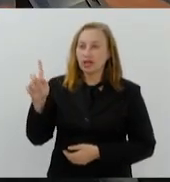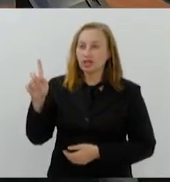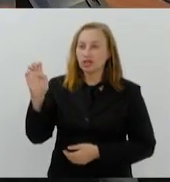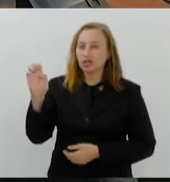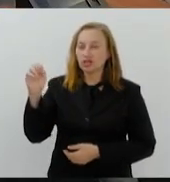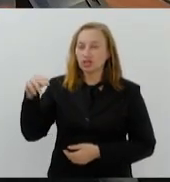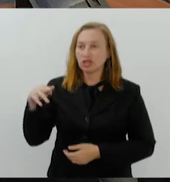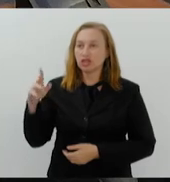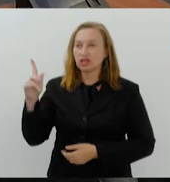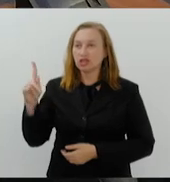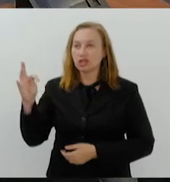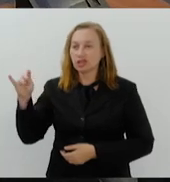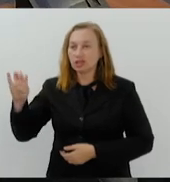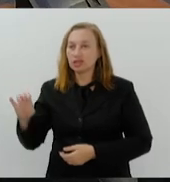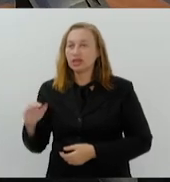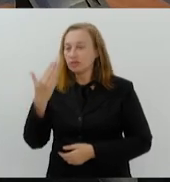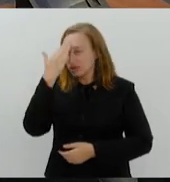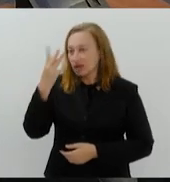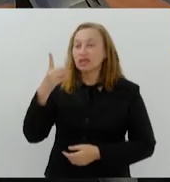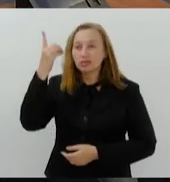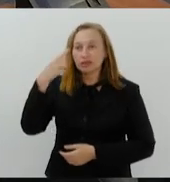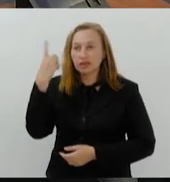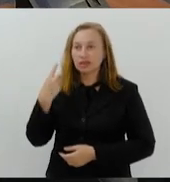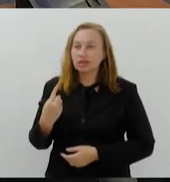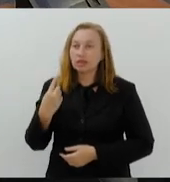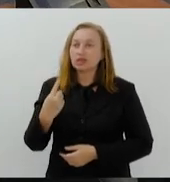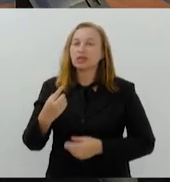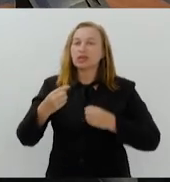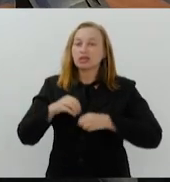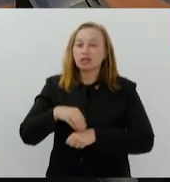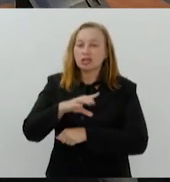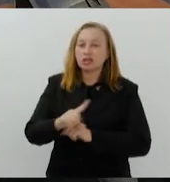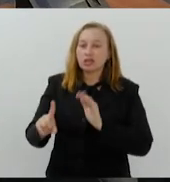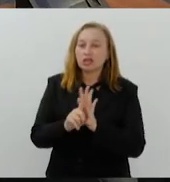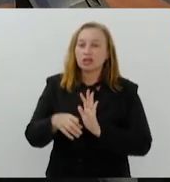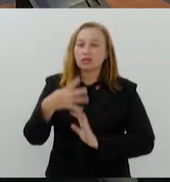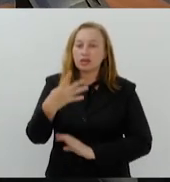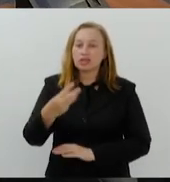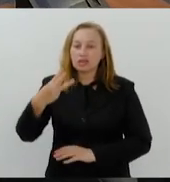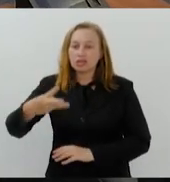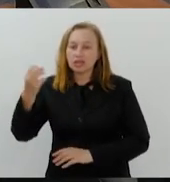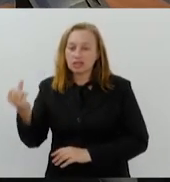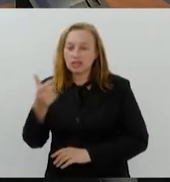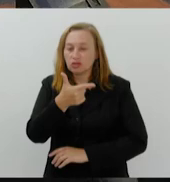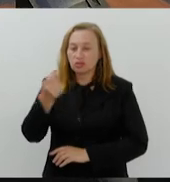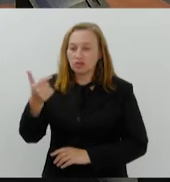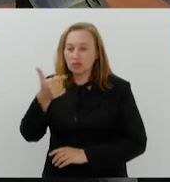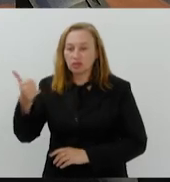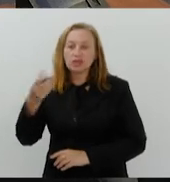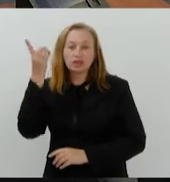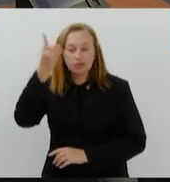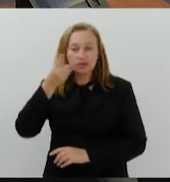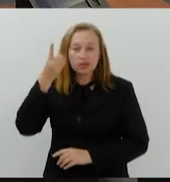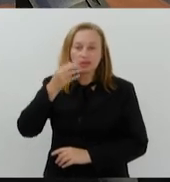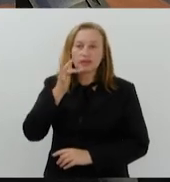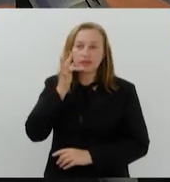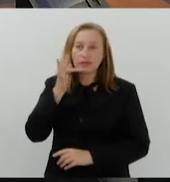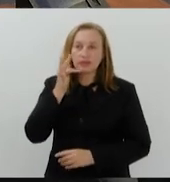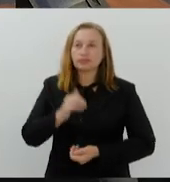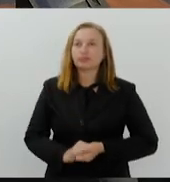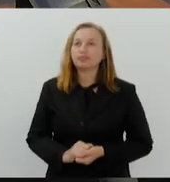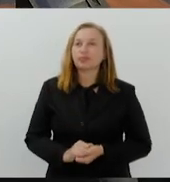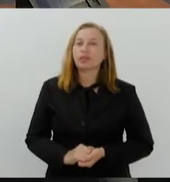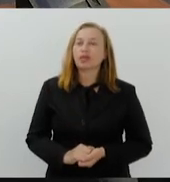Obrigada, deputada Dani. Anuncio, indicação legislativa número 436, de 2021, de autoria do deputado Jorge Felipe Neto,